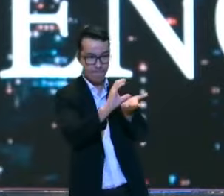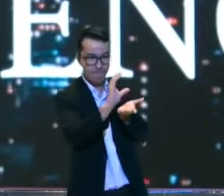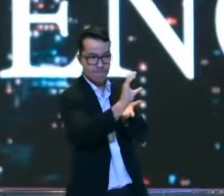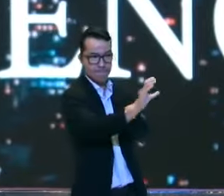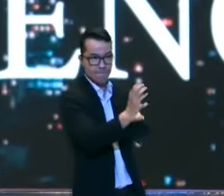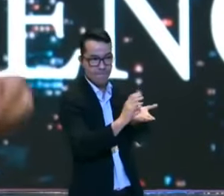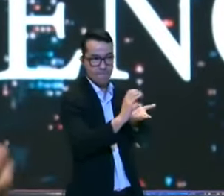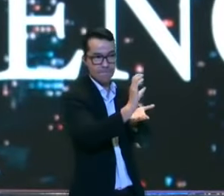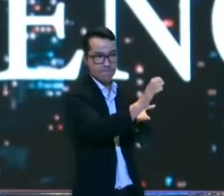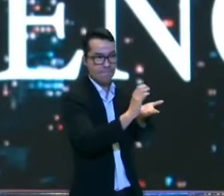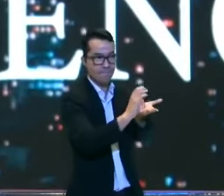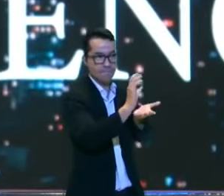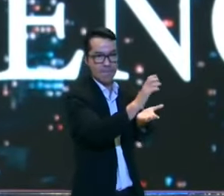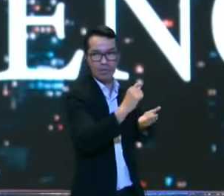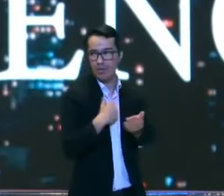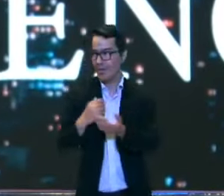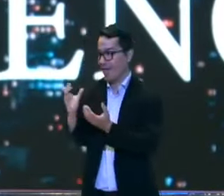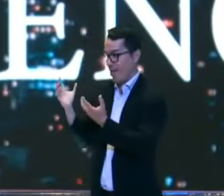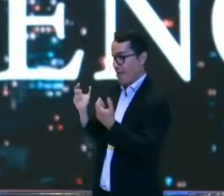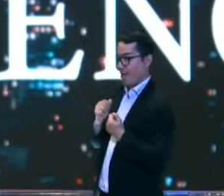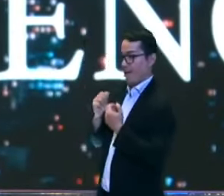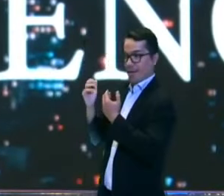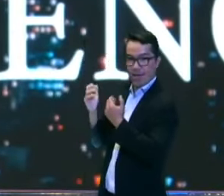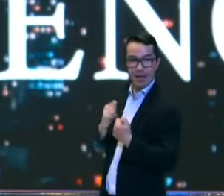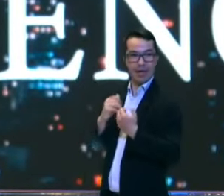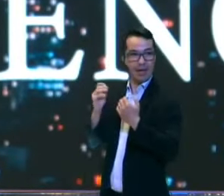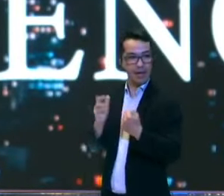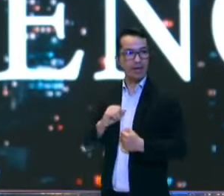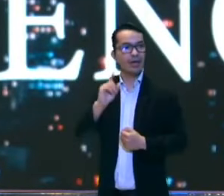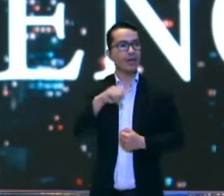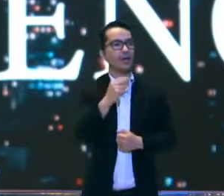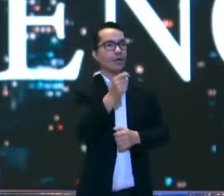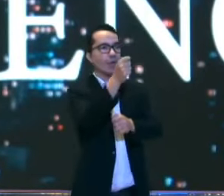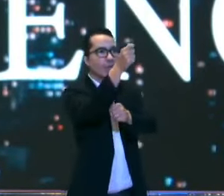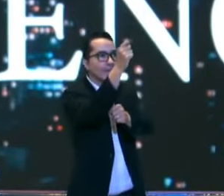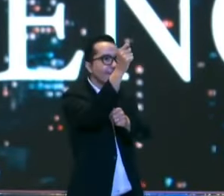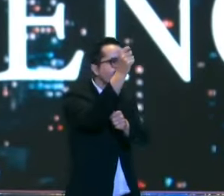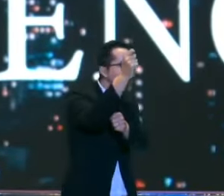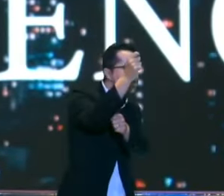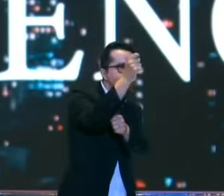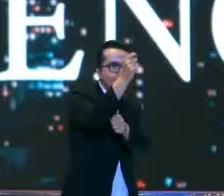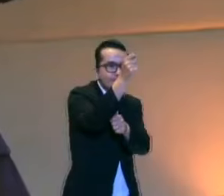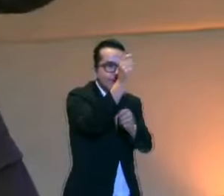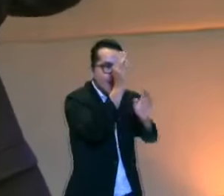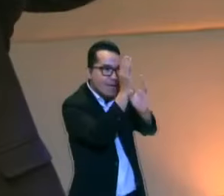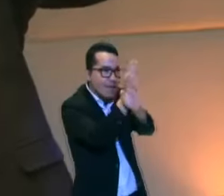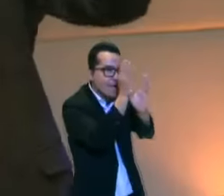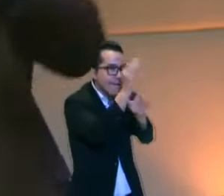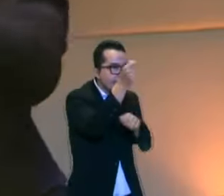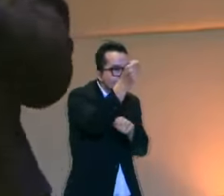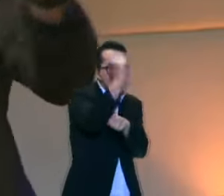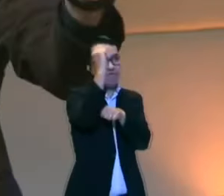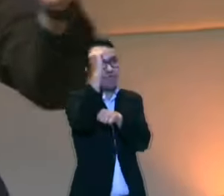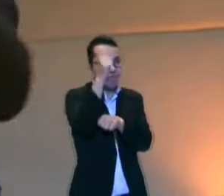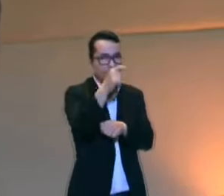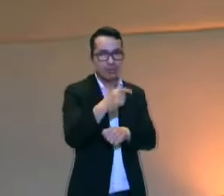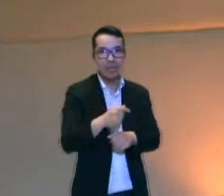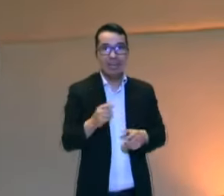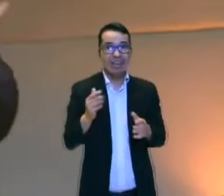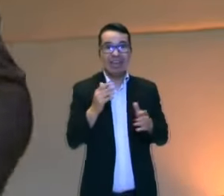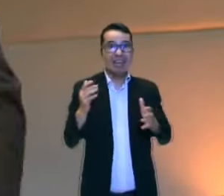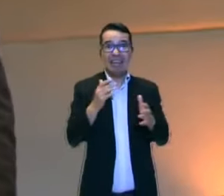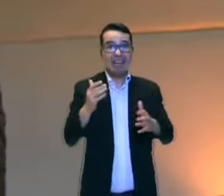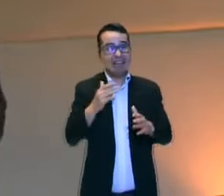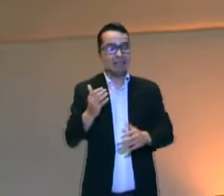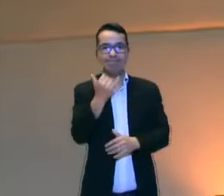escusas. Cuidado, é um anzol com engodo. Às vezes a gente vai projetando e achando que vai mudar de vida do